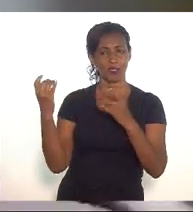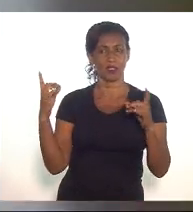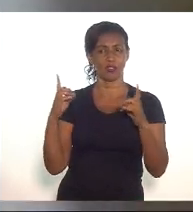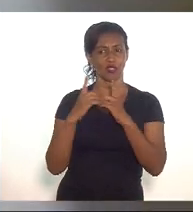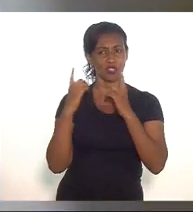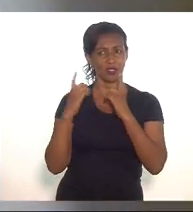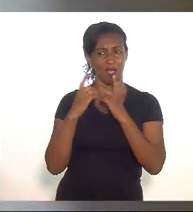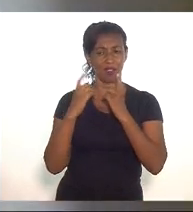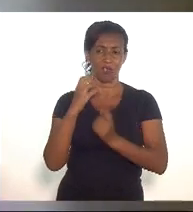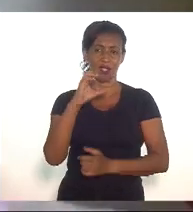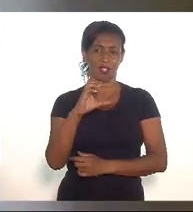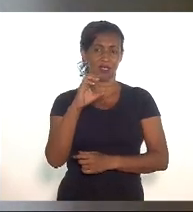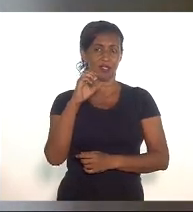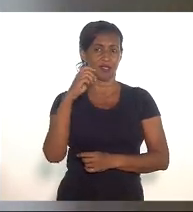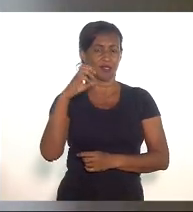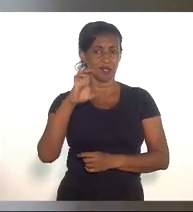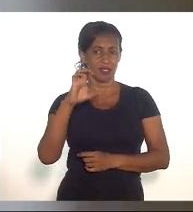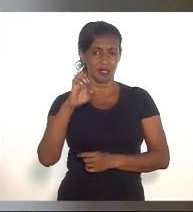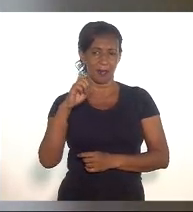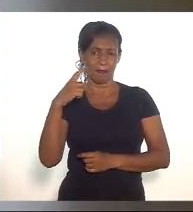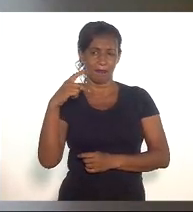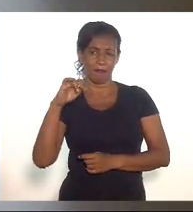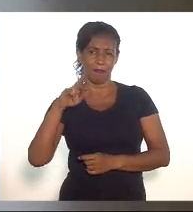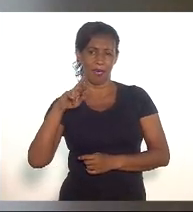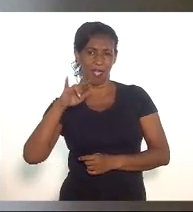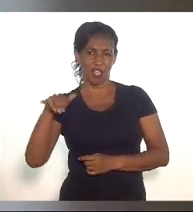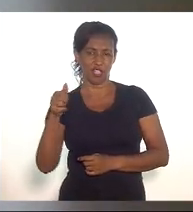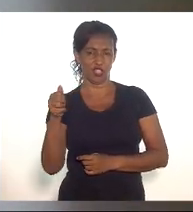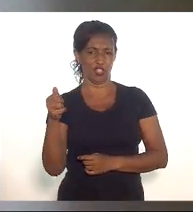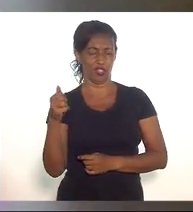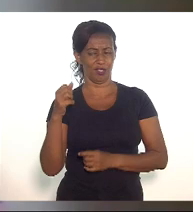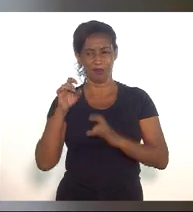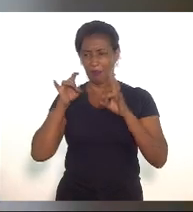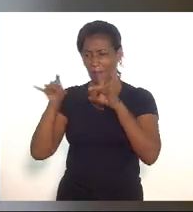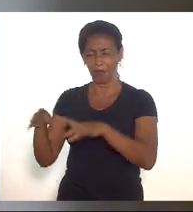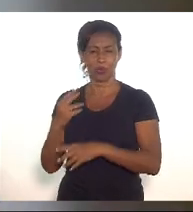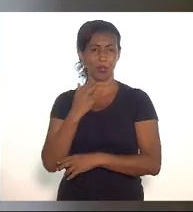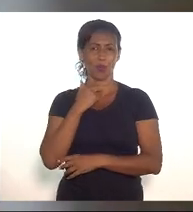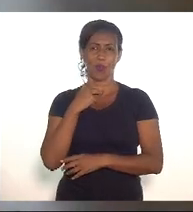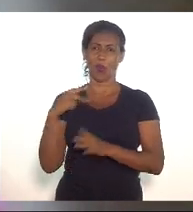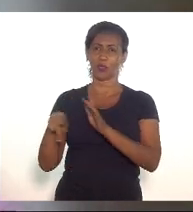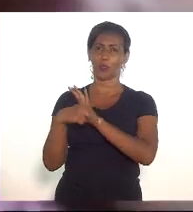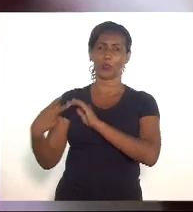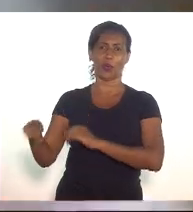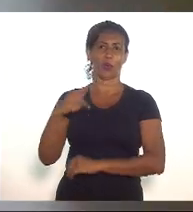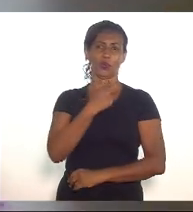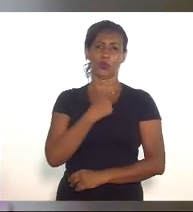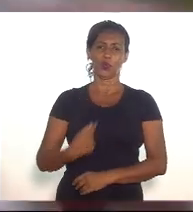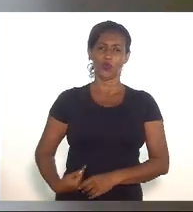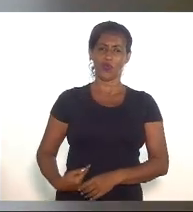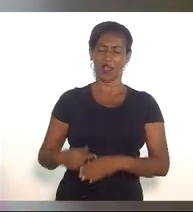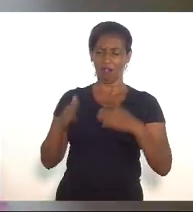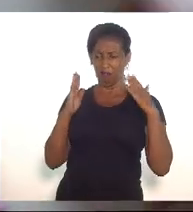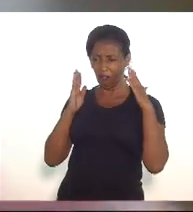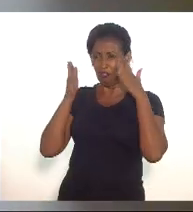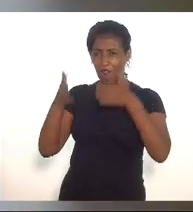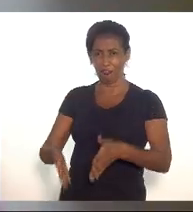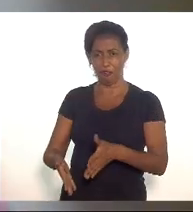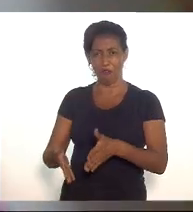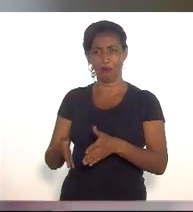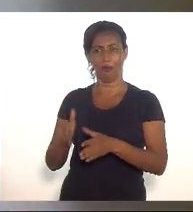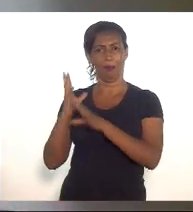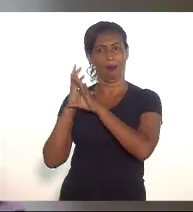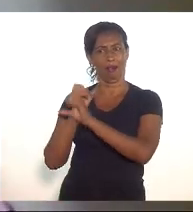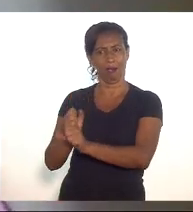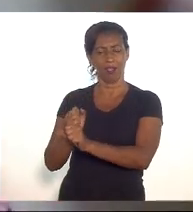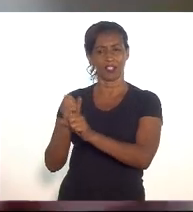ao CEPERJ. Não podemos abandonar o CEPERJ, né, um órgão próprio do Estado, vocacionado para a produção de